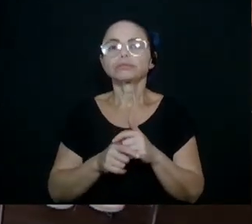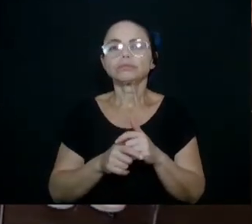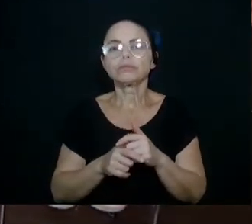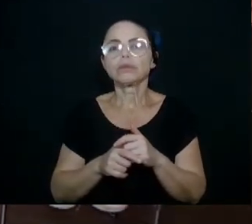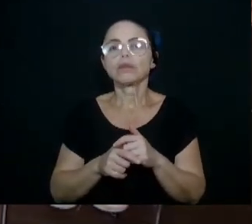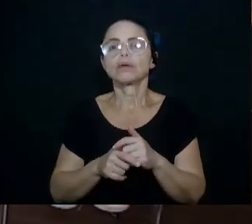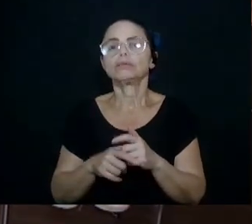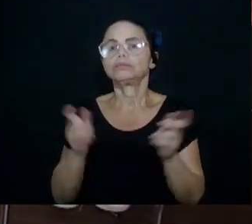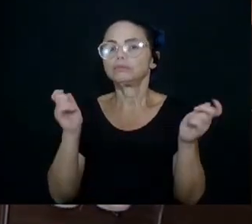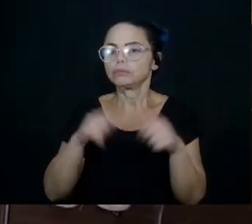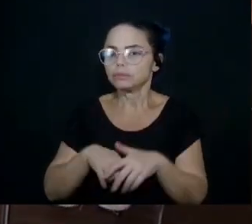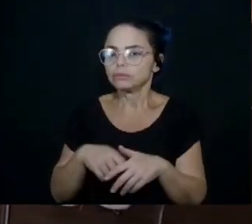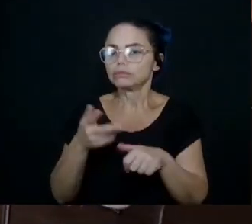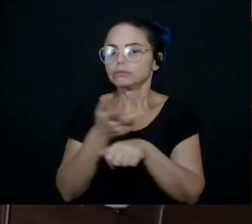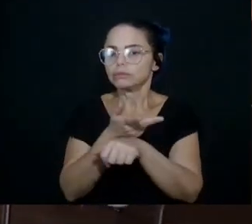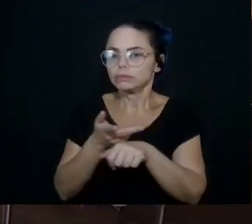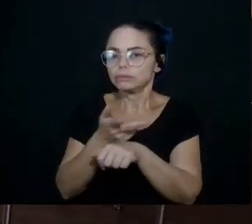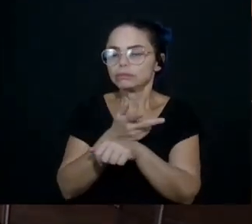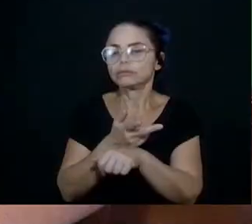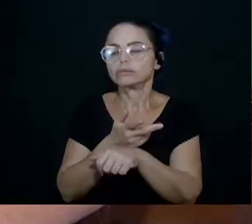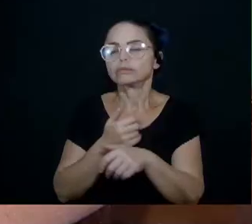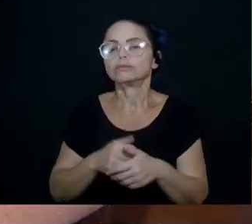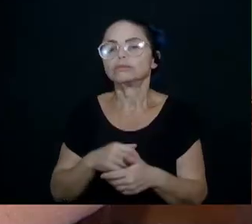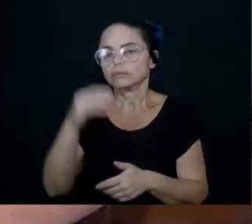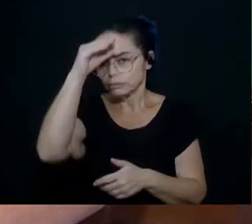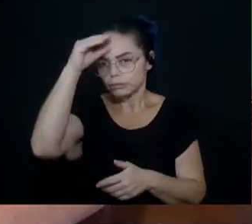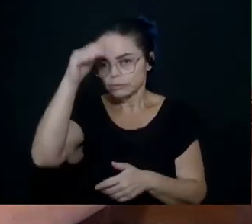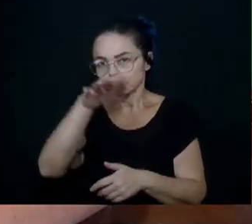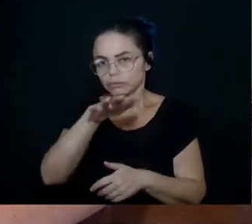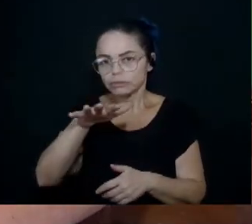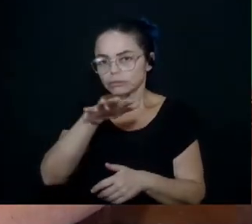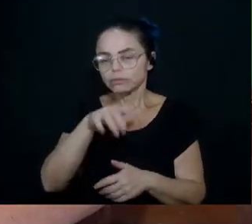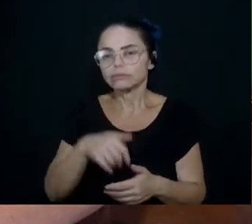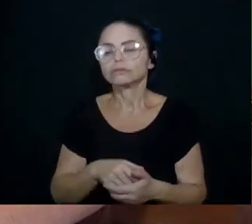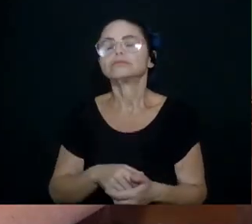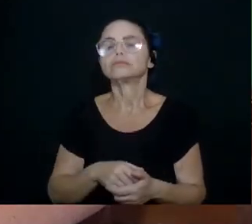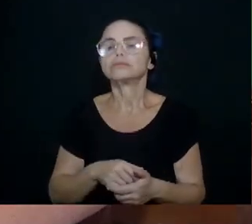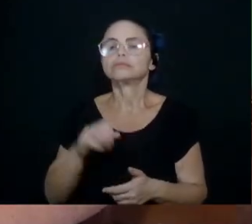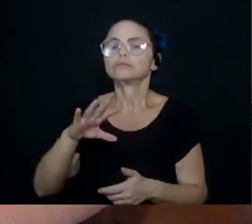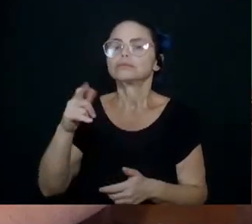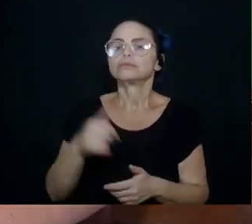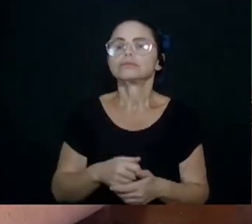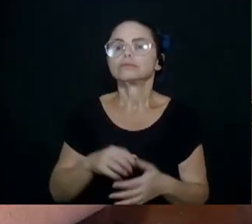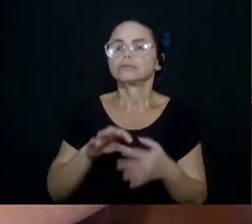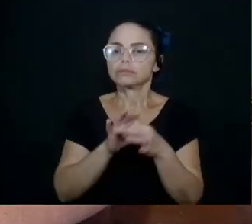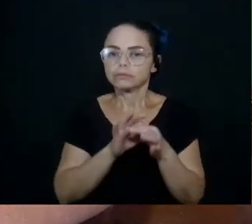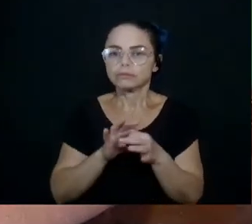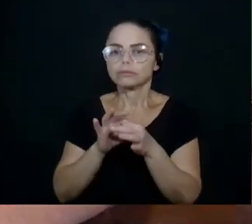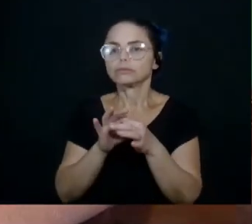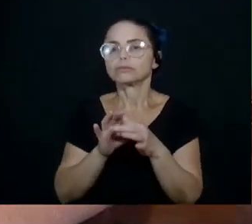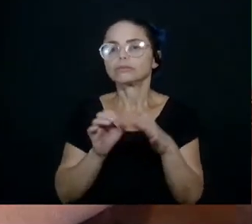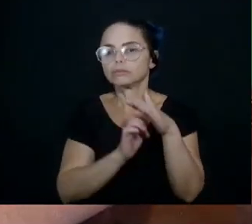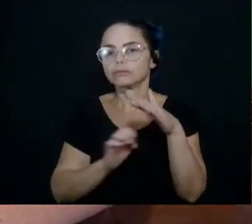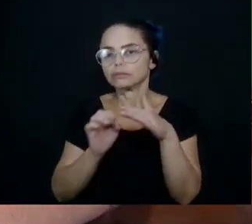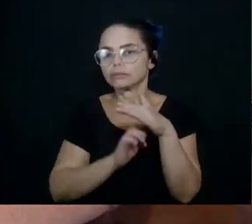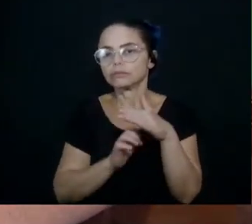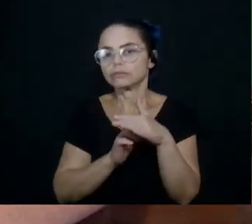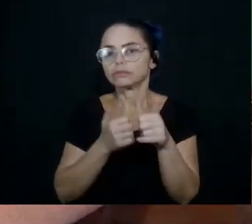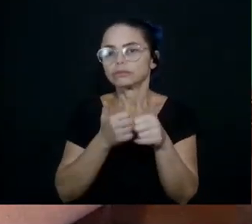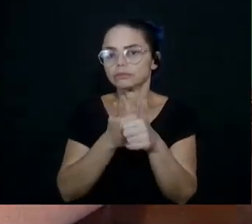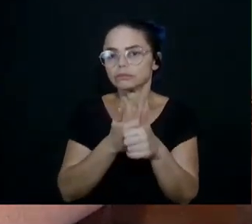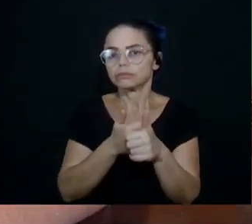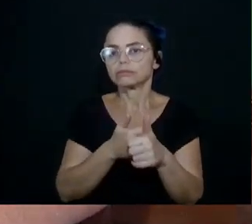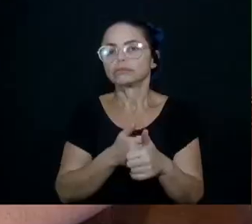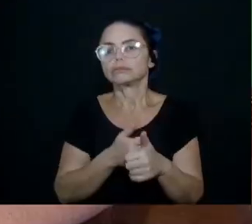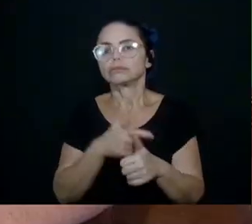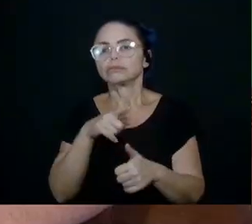possa buscar esses clientes aqui na região e claramente fazer parcerias com empresas próximas. Então, sejam